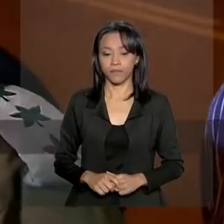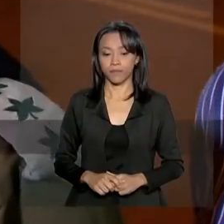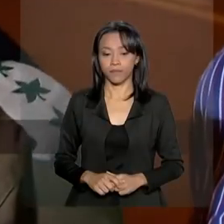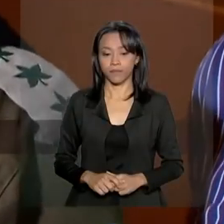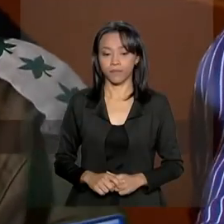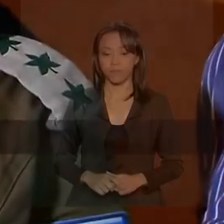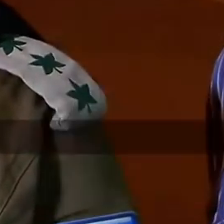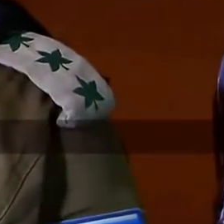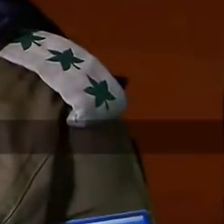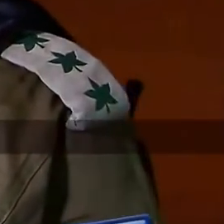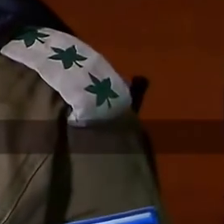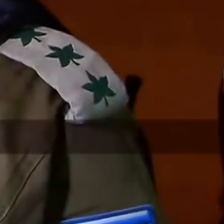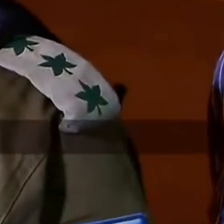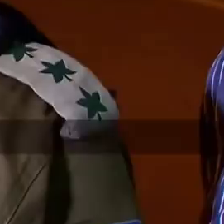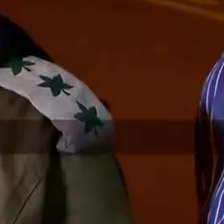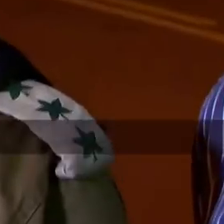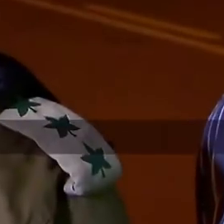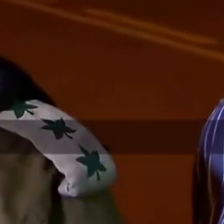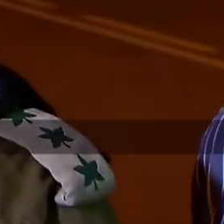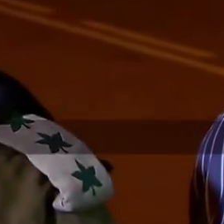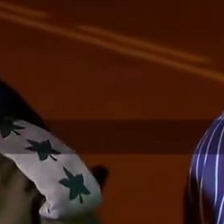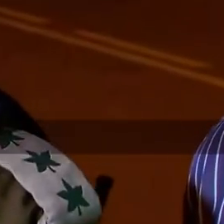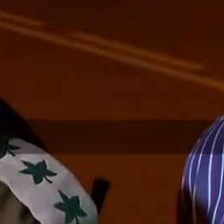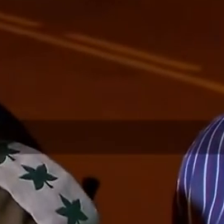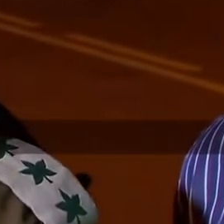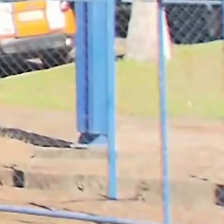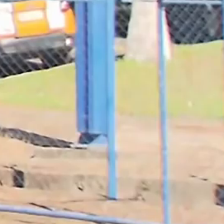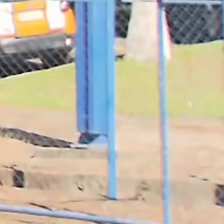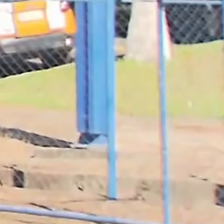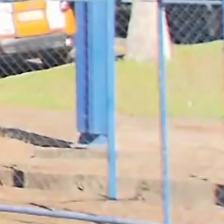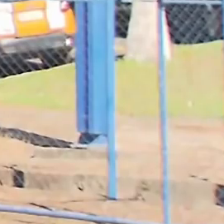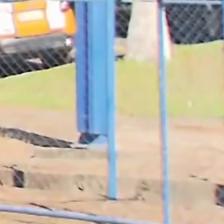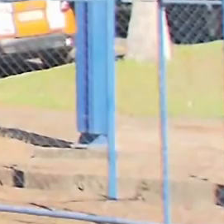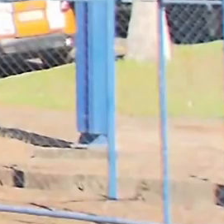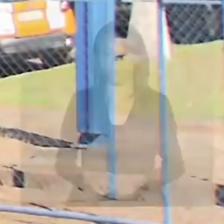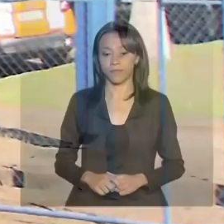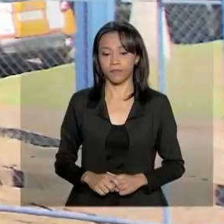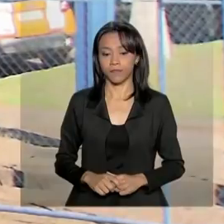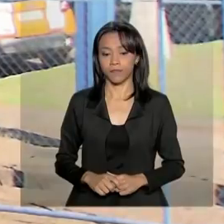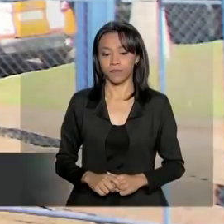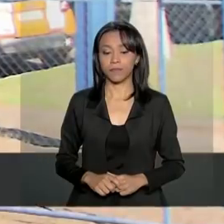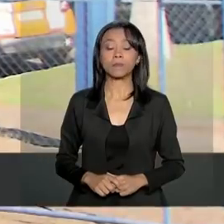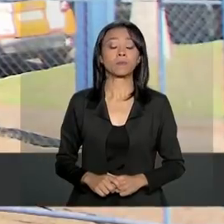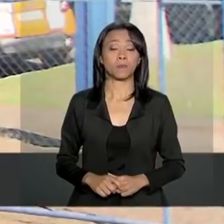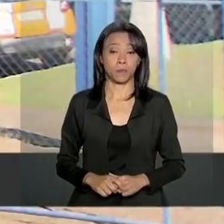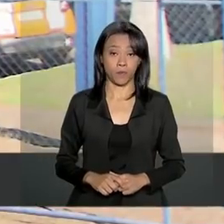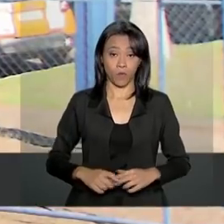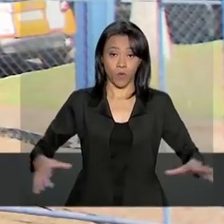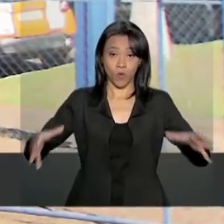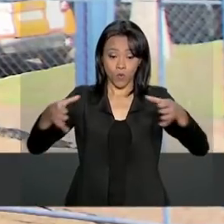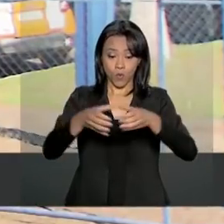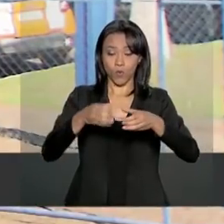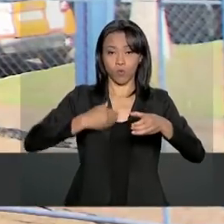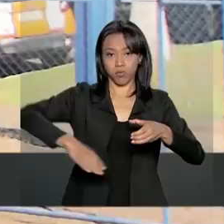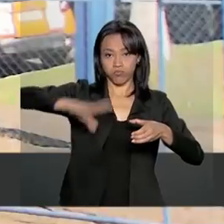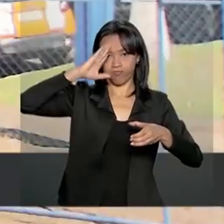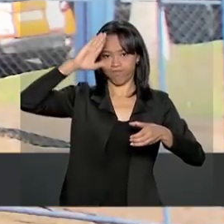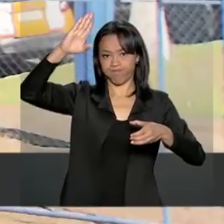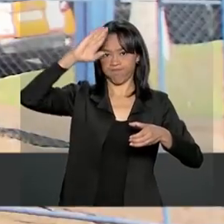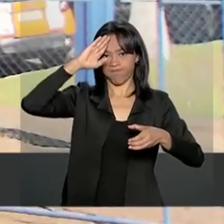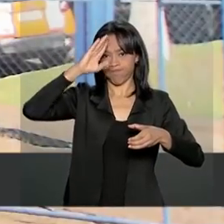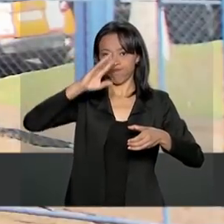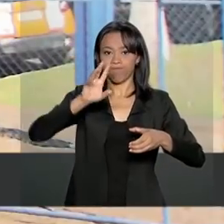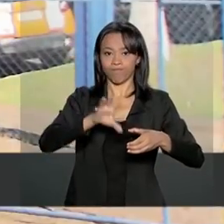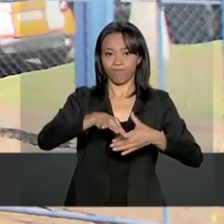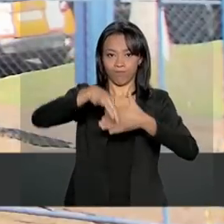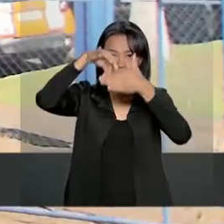find and to rescue as much as people as we can. O comandante dos israelenses se reuniu aqui no centro de comando com o